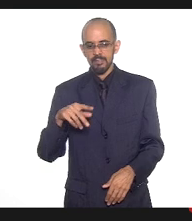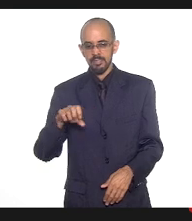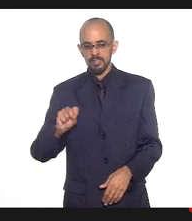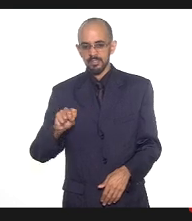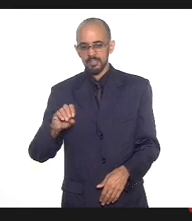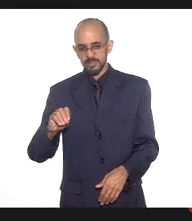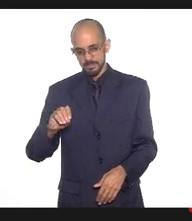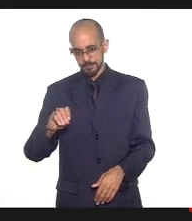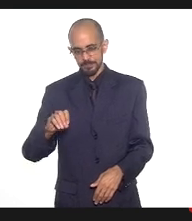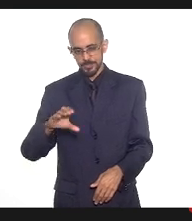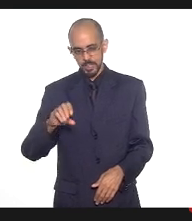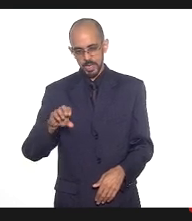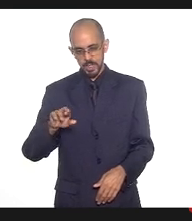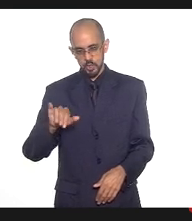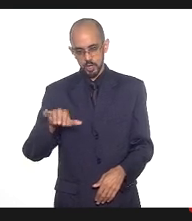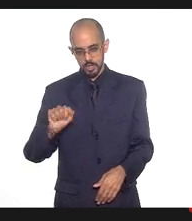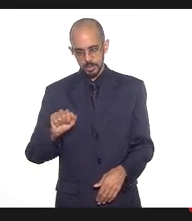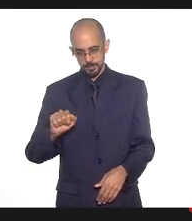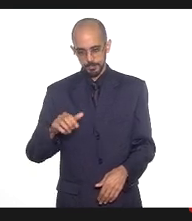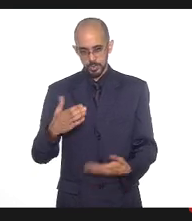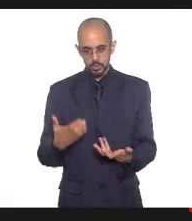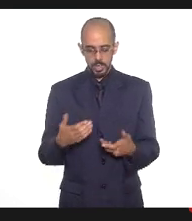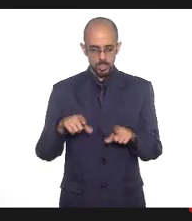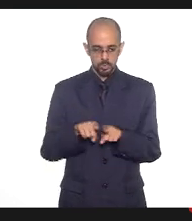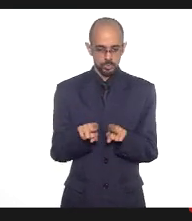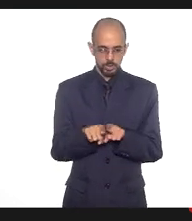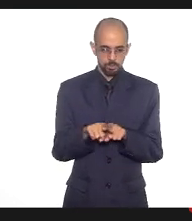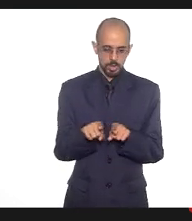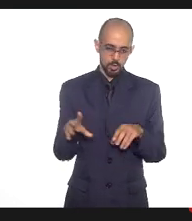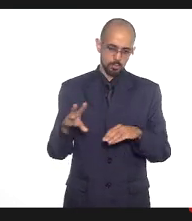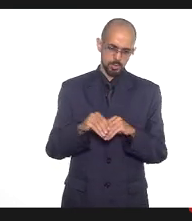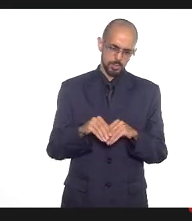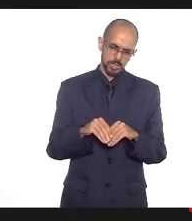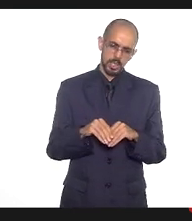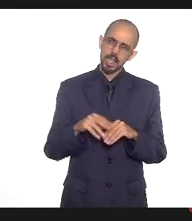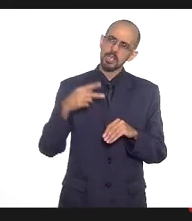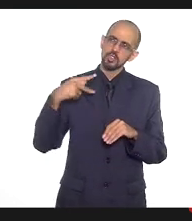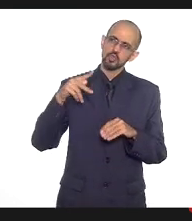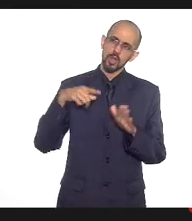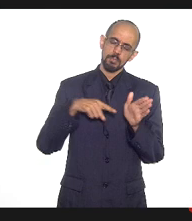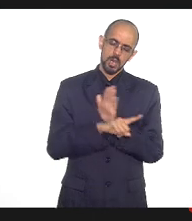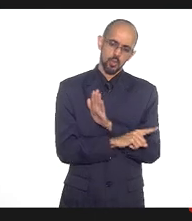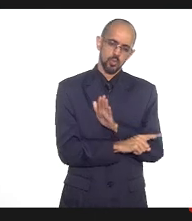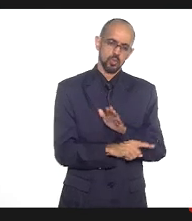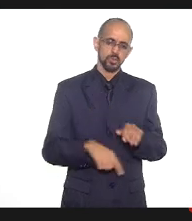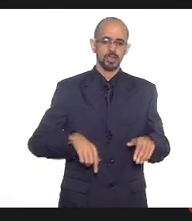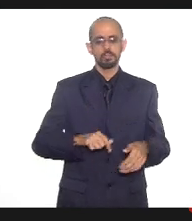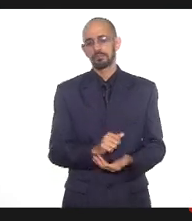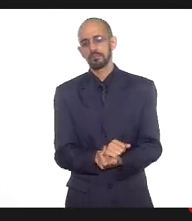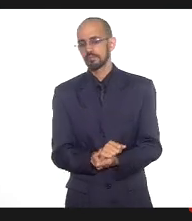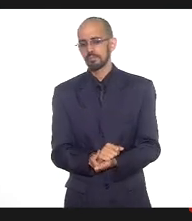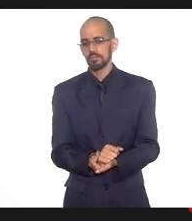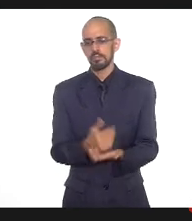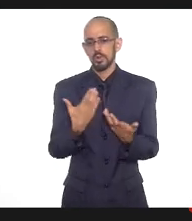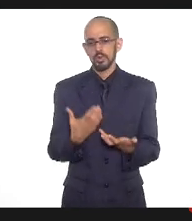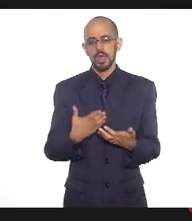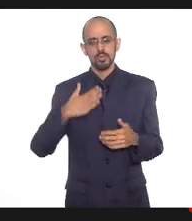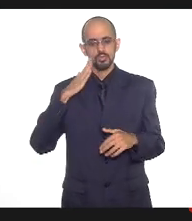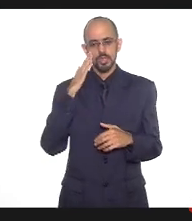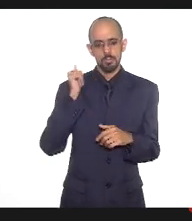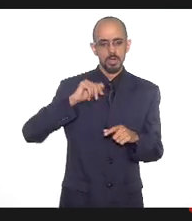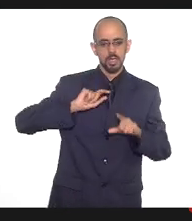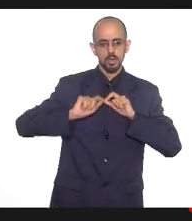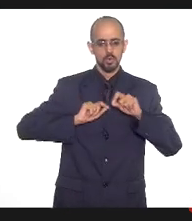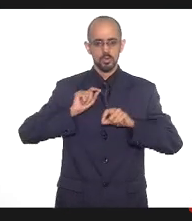E eu gostaria, né, de complementar a sua pergunta, querendo saber em